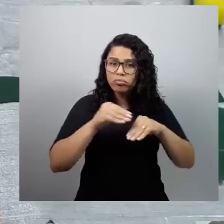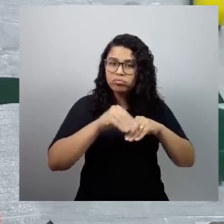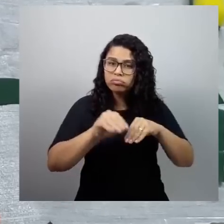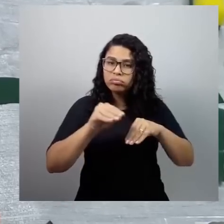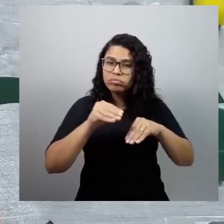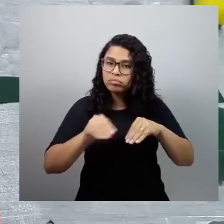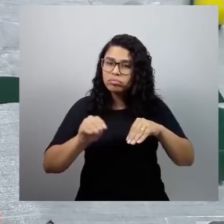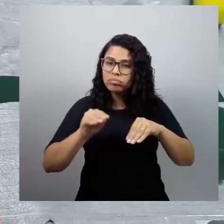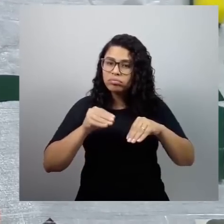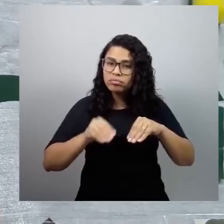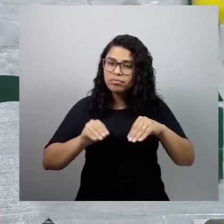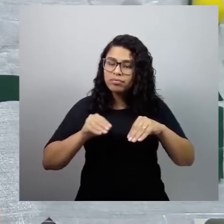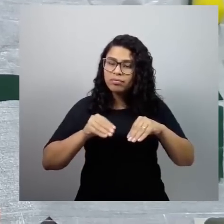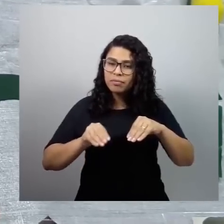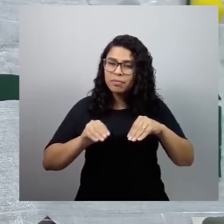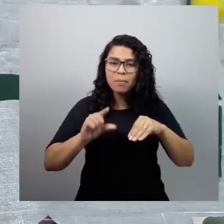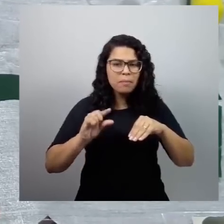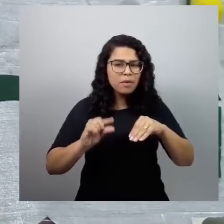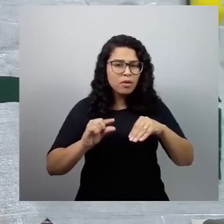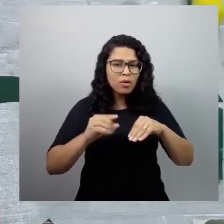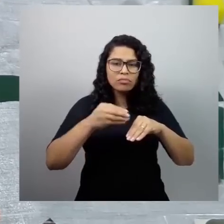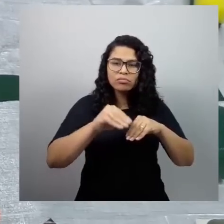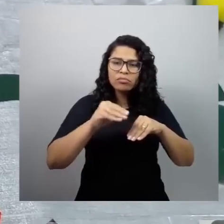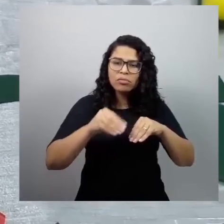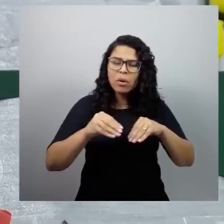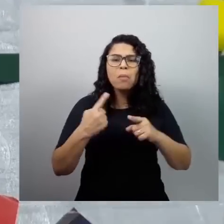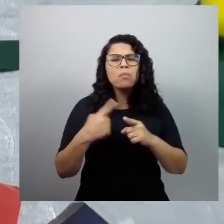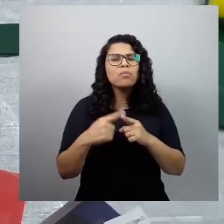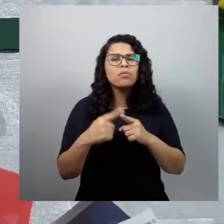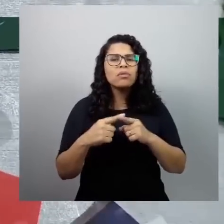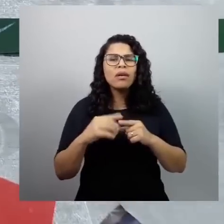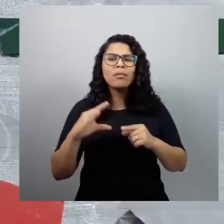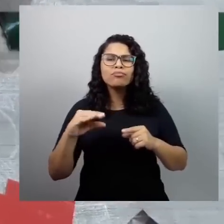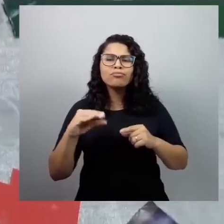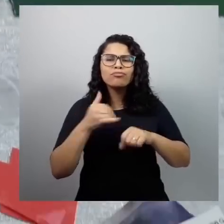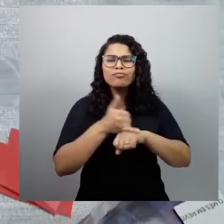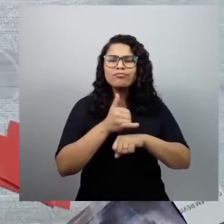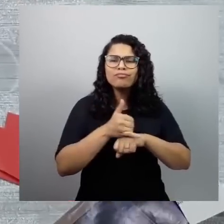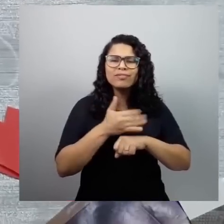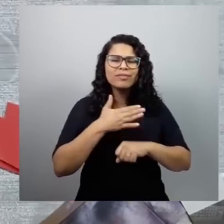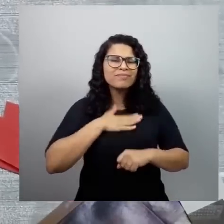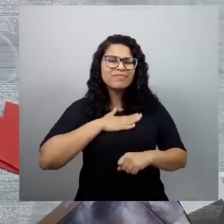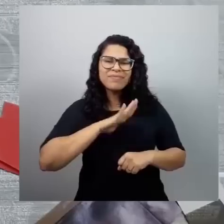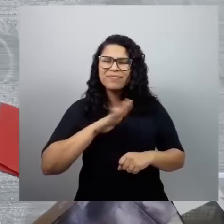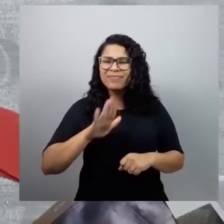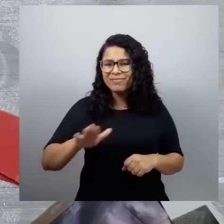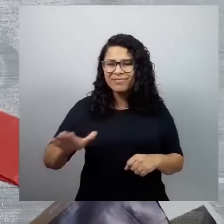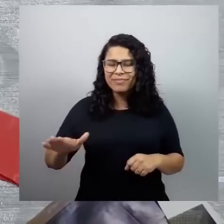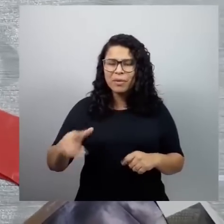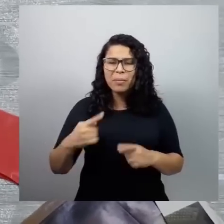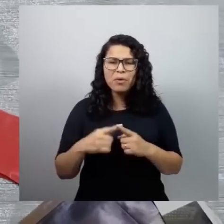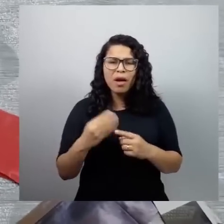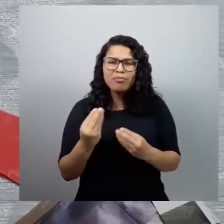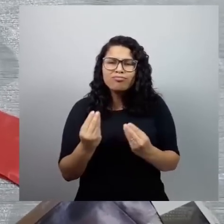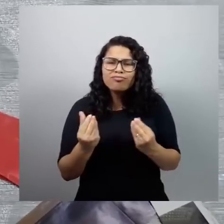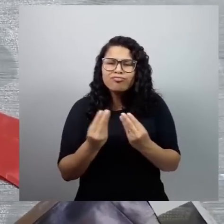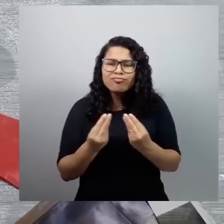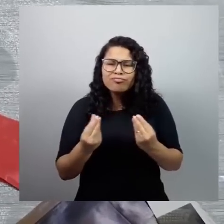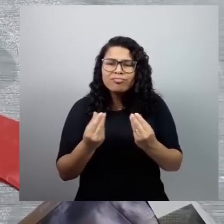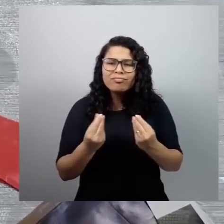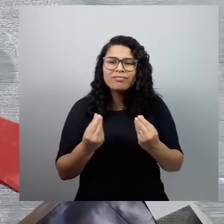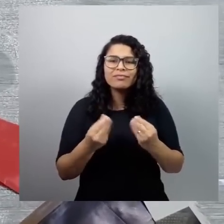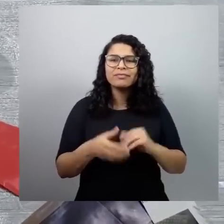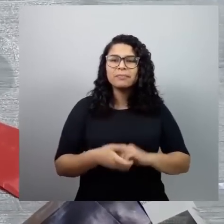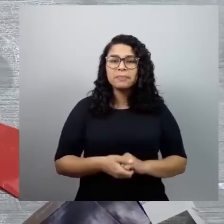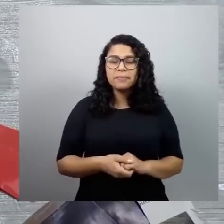vendo? Pode ser até um pedacinho menor. A palhinha de aço normalmente irrita a mão das crianças, elas não gostam muito de mexer